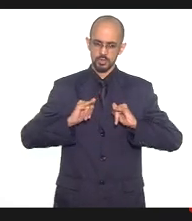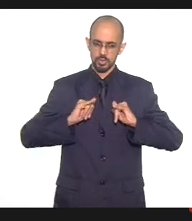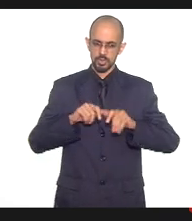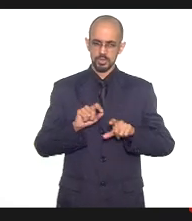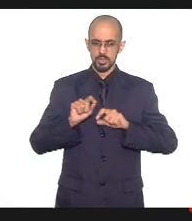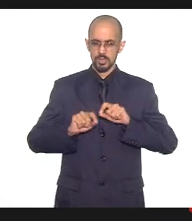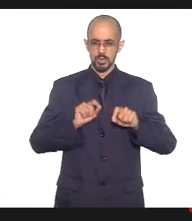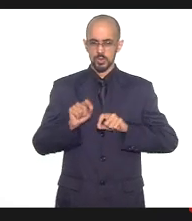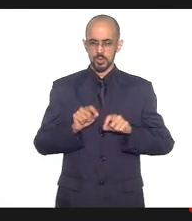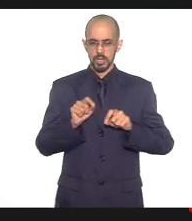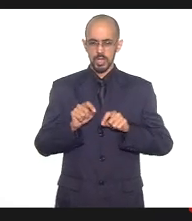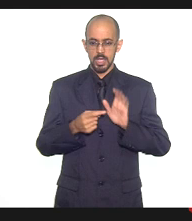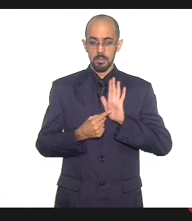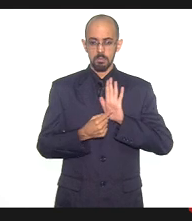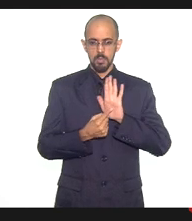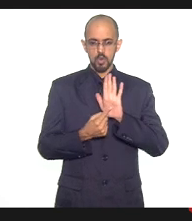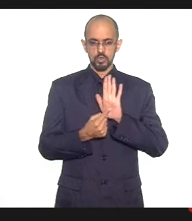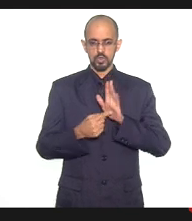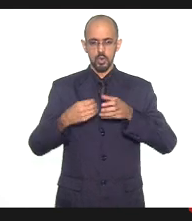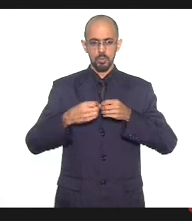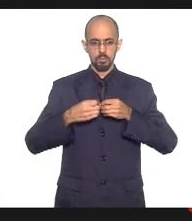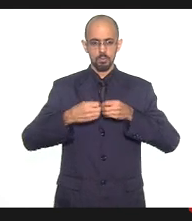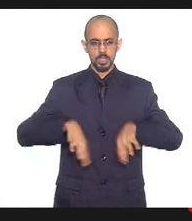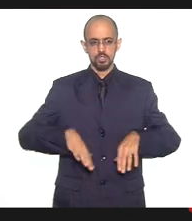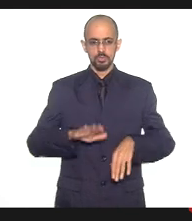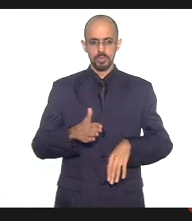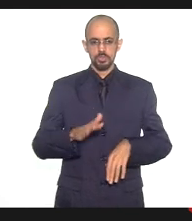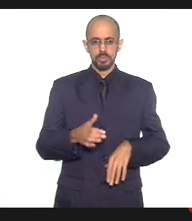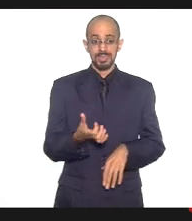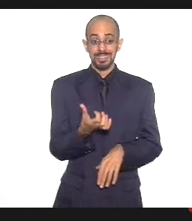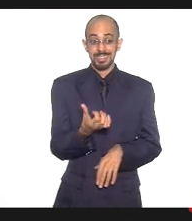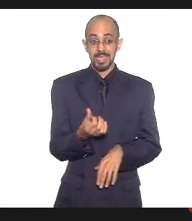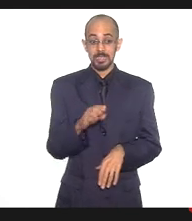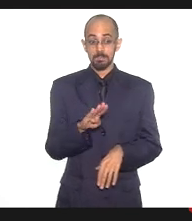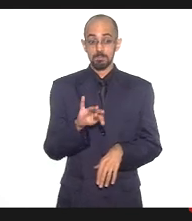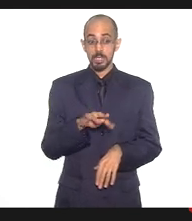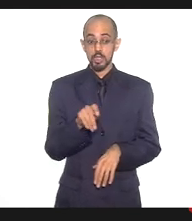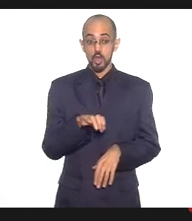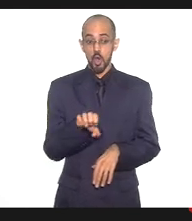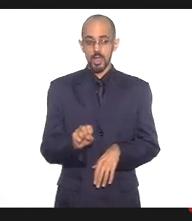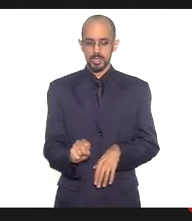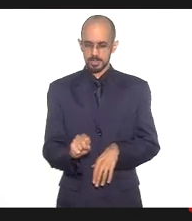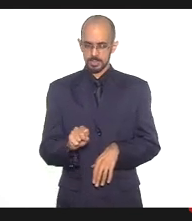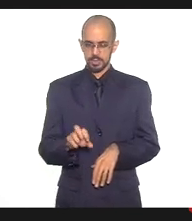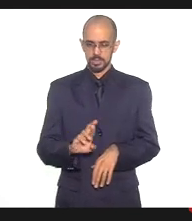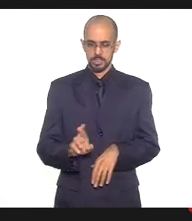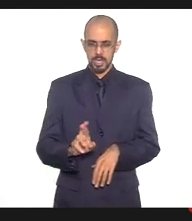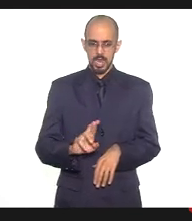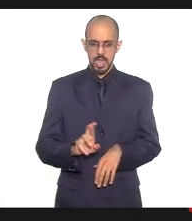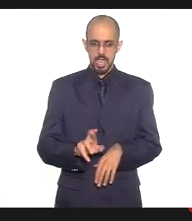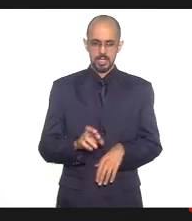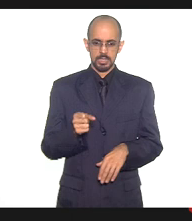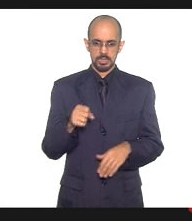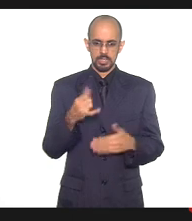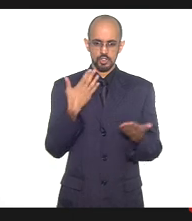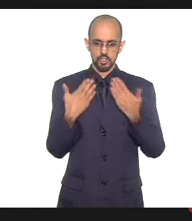Petróleo a registrar um prejuízo de pouco mais de R$6 bilhões, comparado com o lucro em 2019